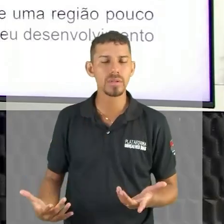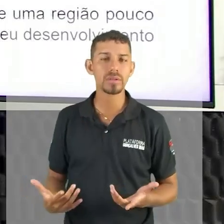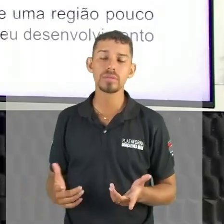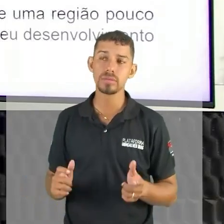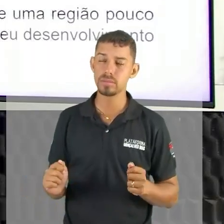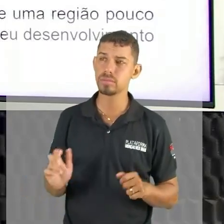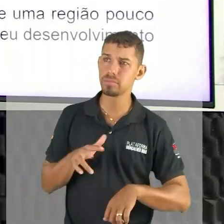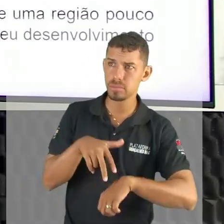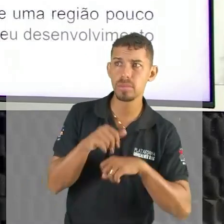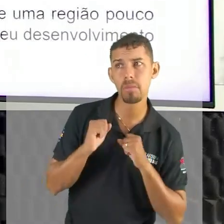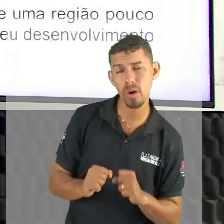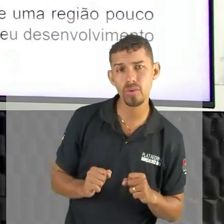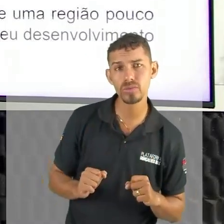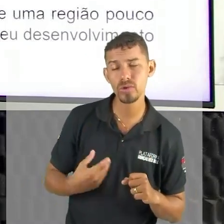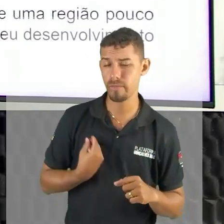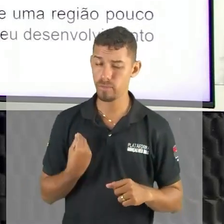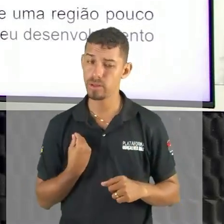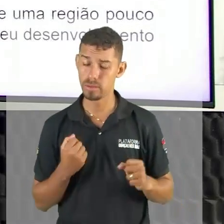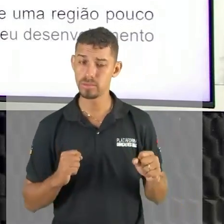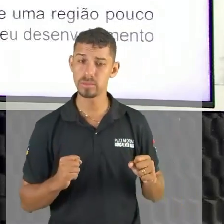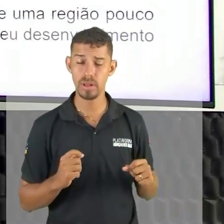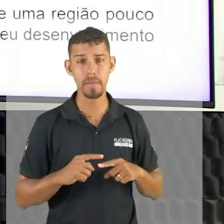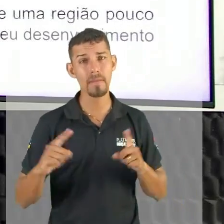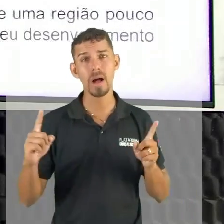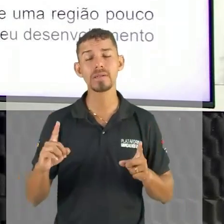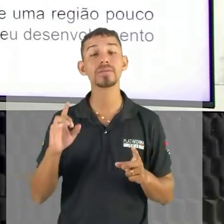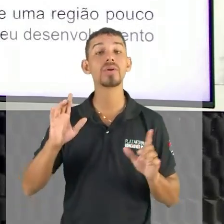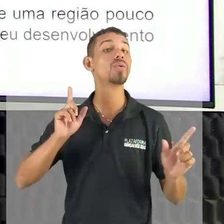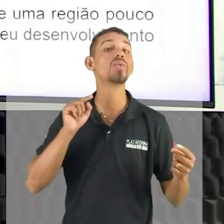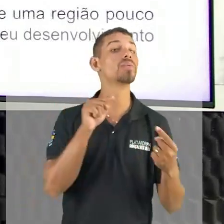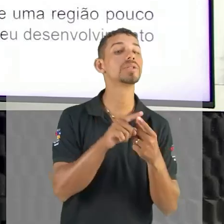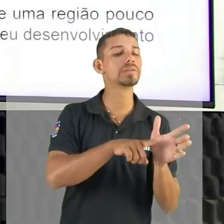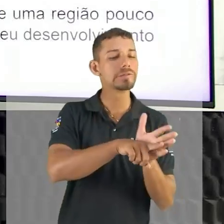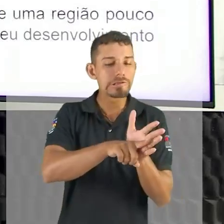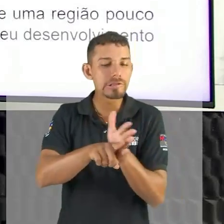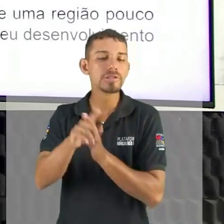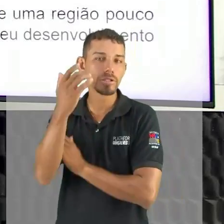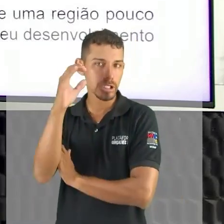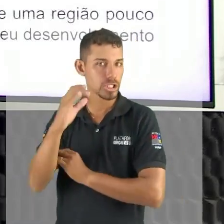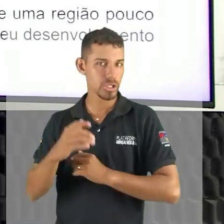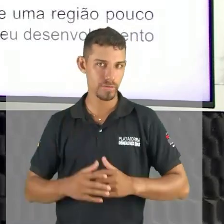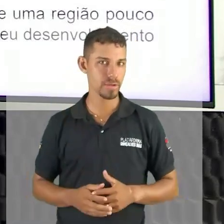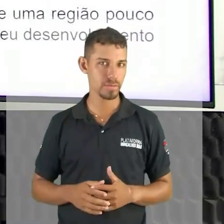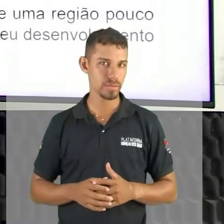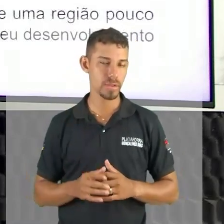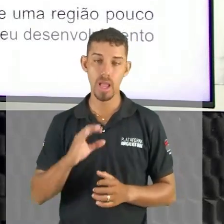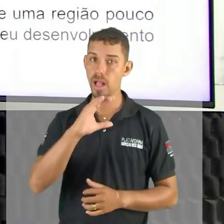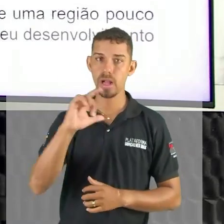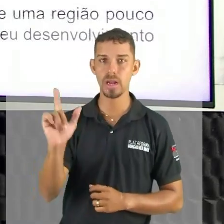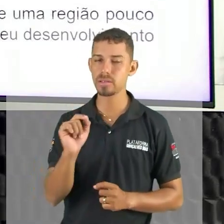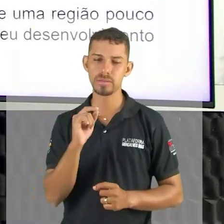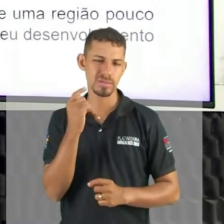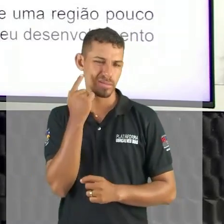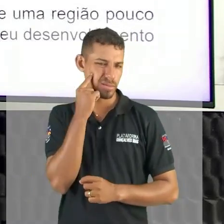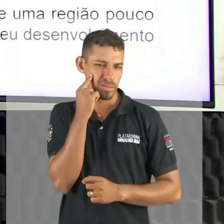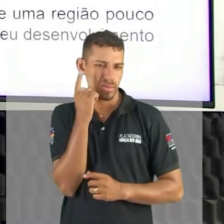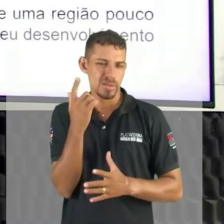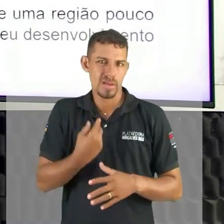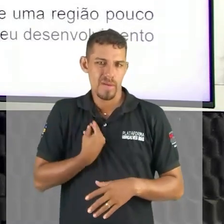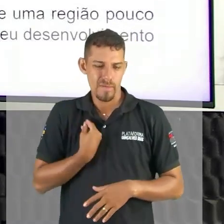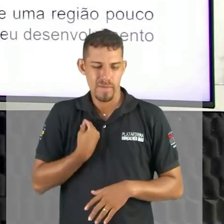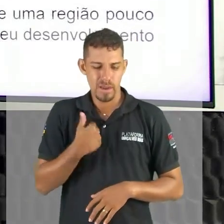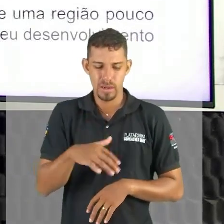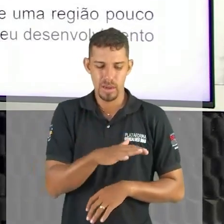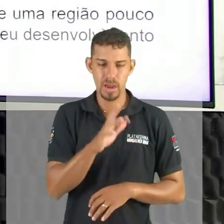ocupar? Podemos. E ocupamos. Mas apenas com a finalidade de pesquisa científica. E claro que ninguém está pensando em ocupar